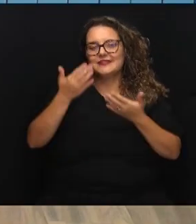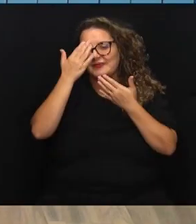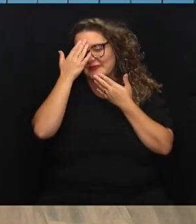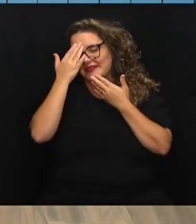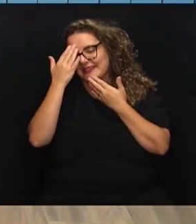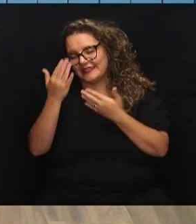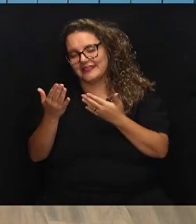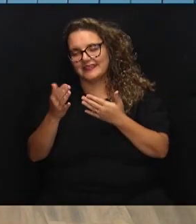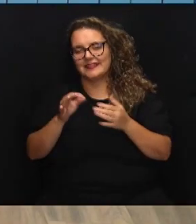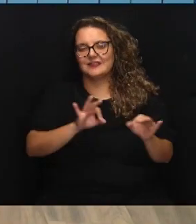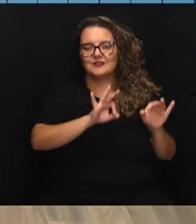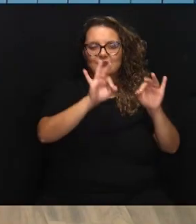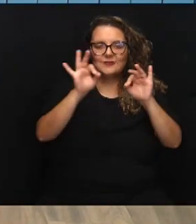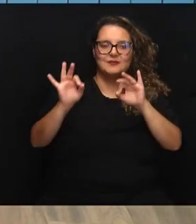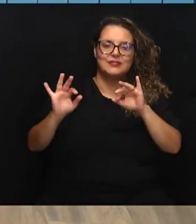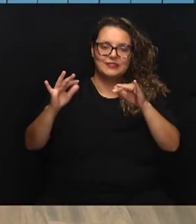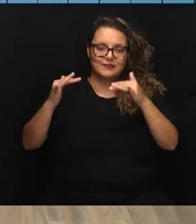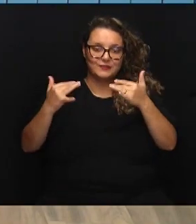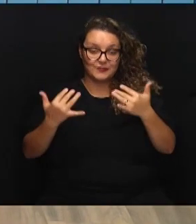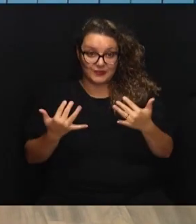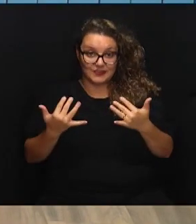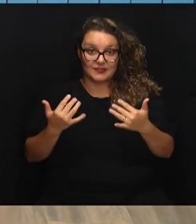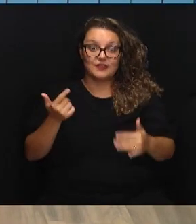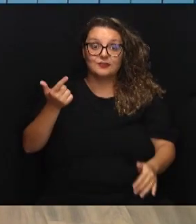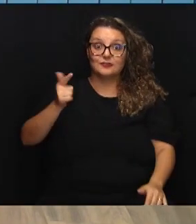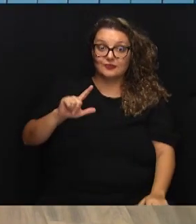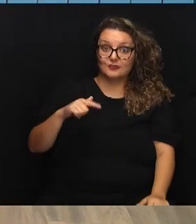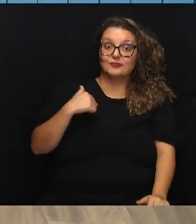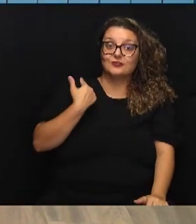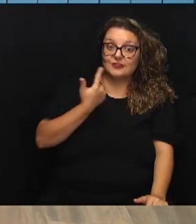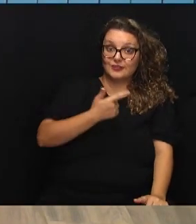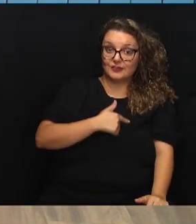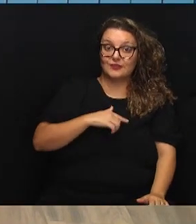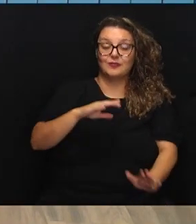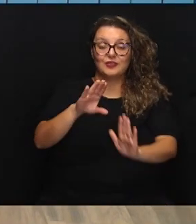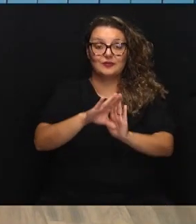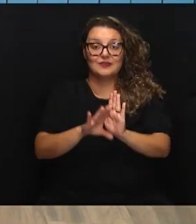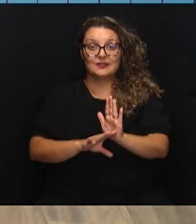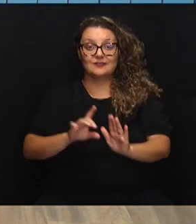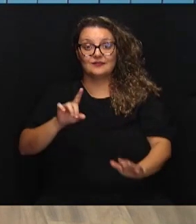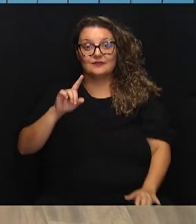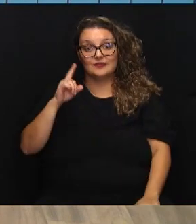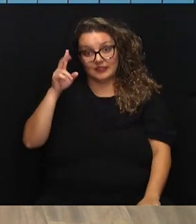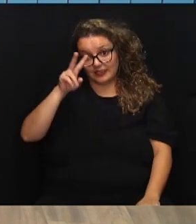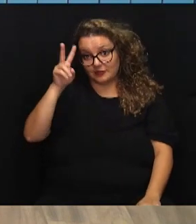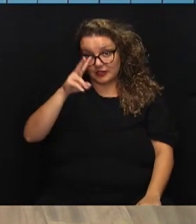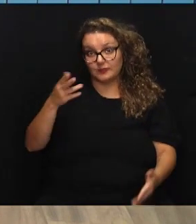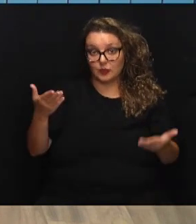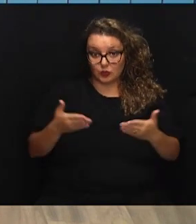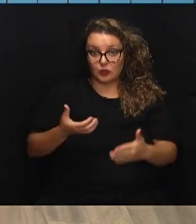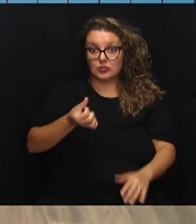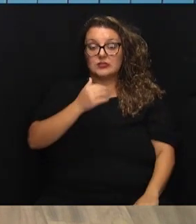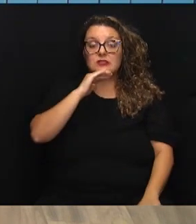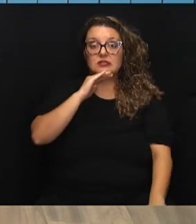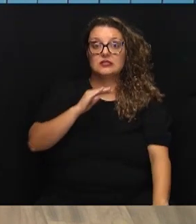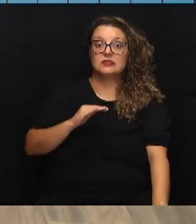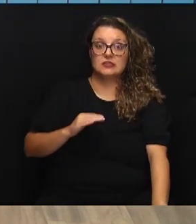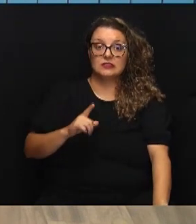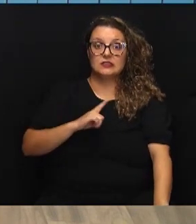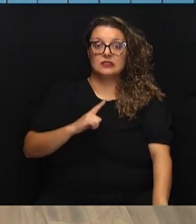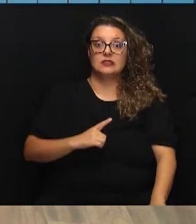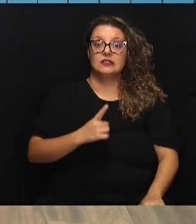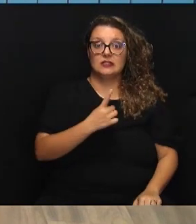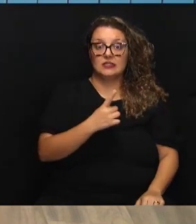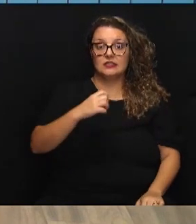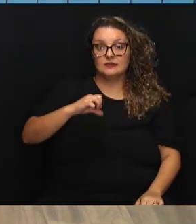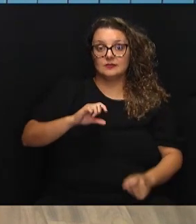Muito obrigado pela sua companhia, pela sua audiência. Continue na nossa programação. Lembrando que hoje, às 6 horas da tarde, tem a